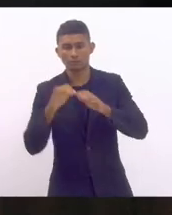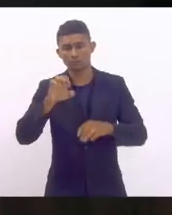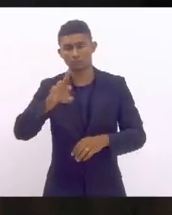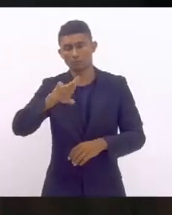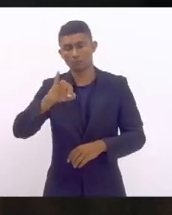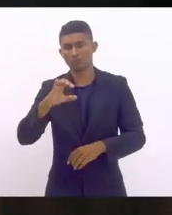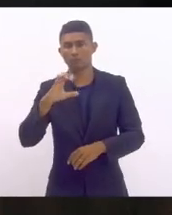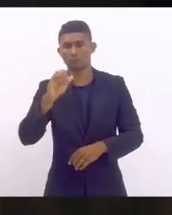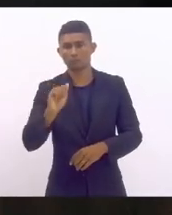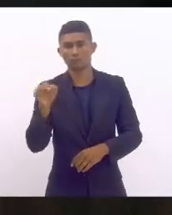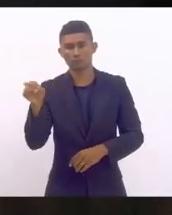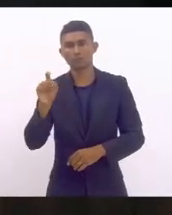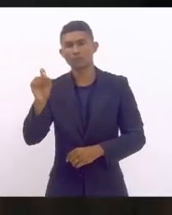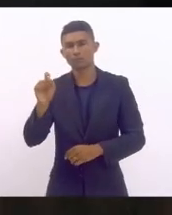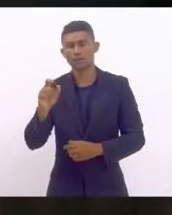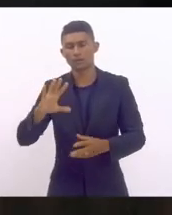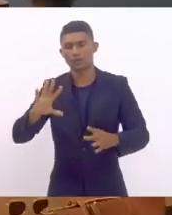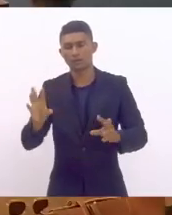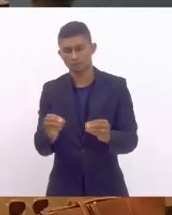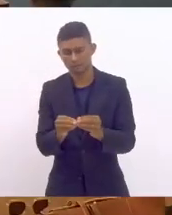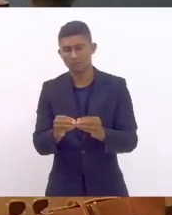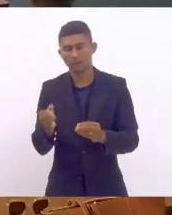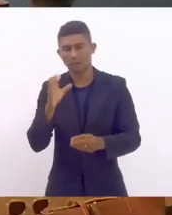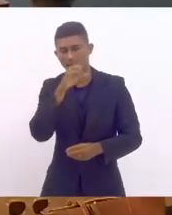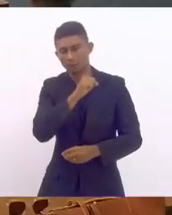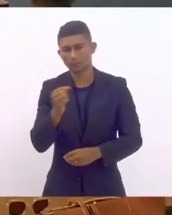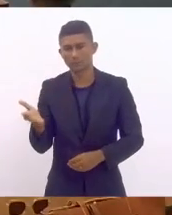takimoto fazer uma saudação